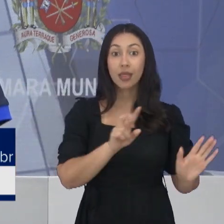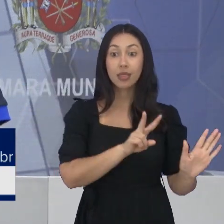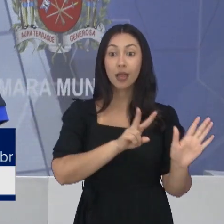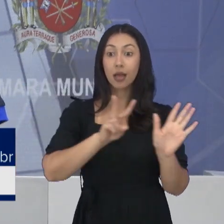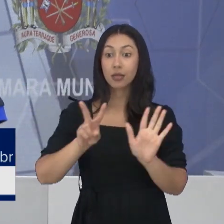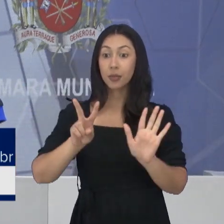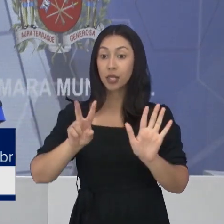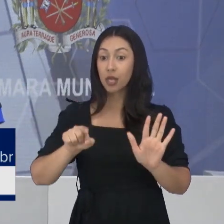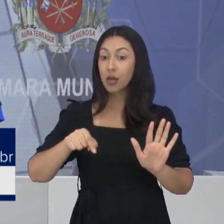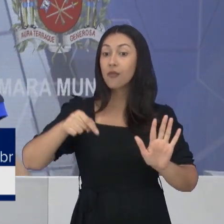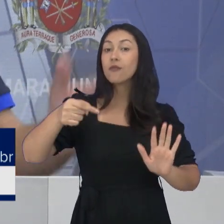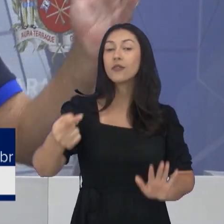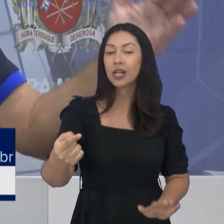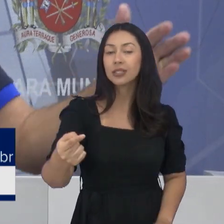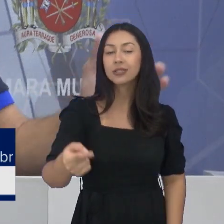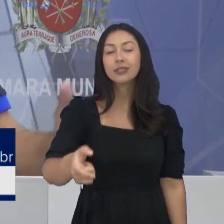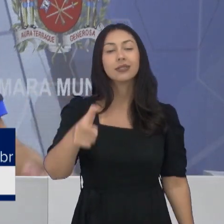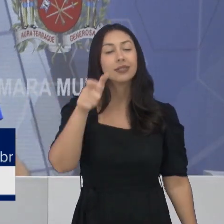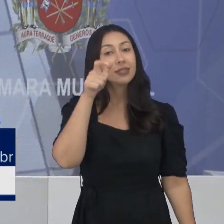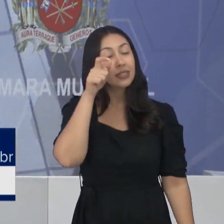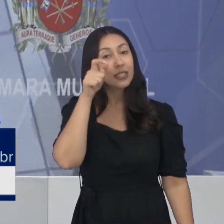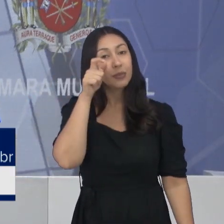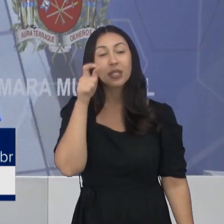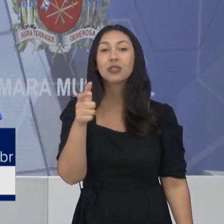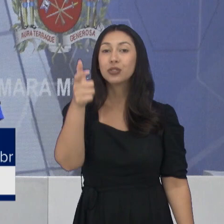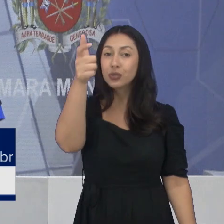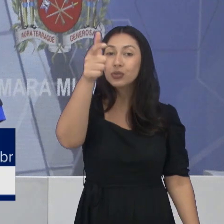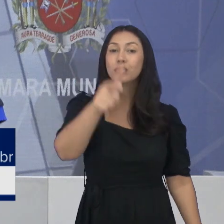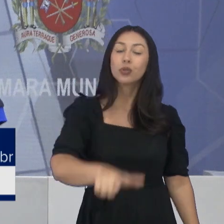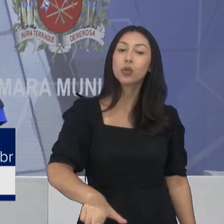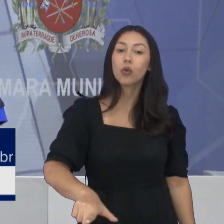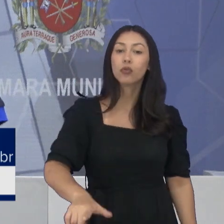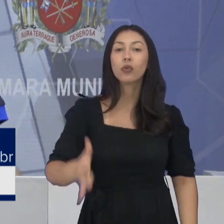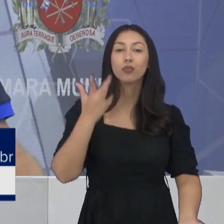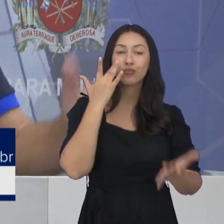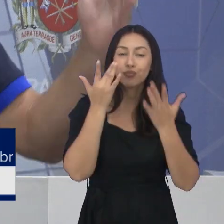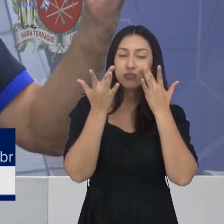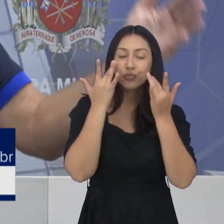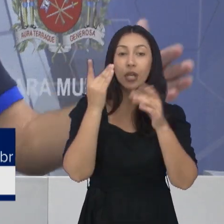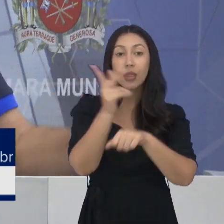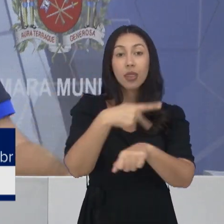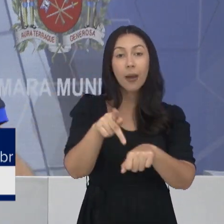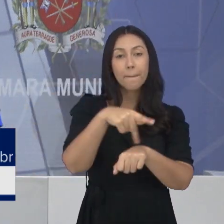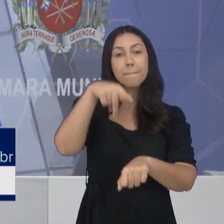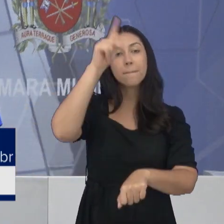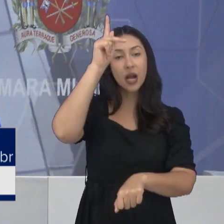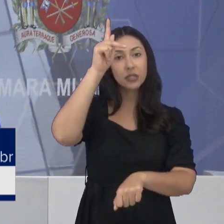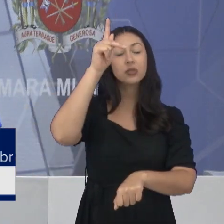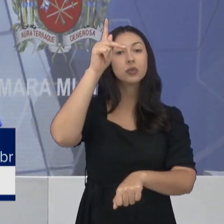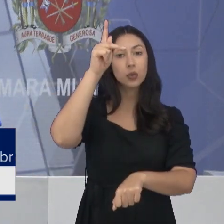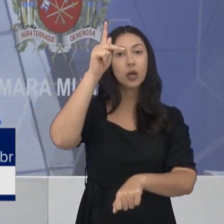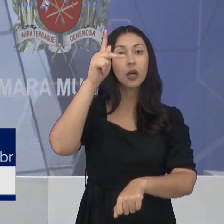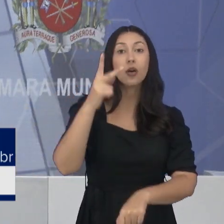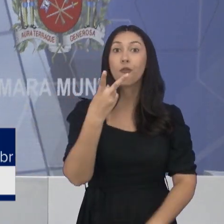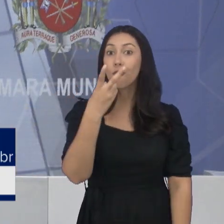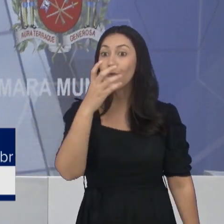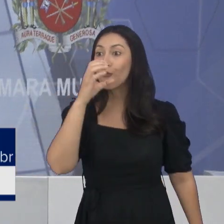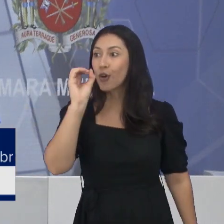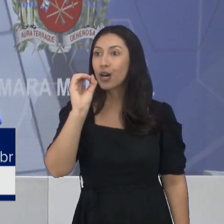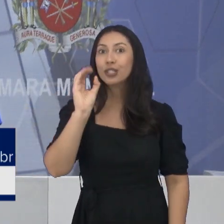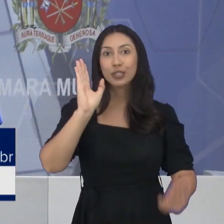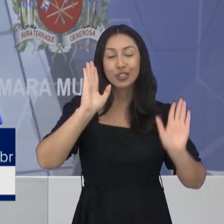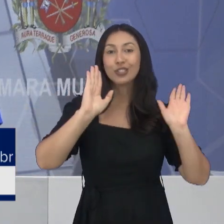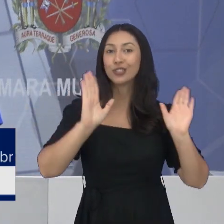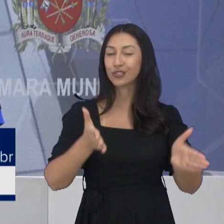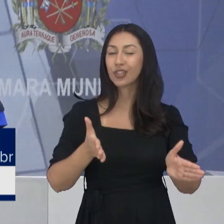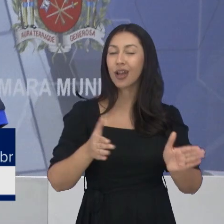semana, assistiremos novamente ao Alto de Páscoa, a 20ª edição do Alto de